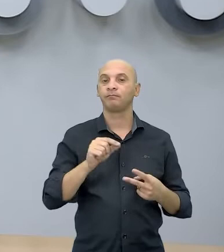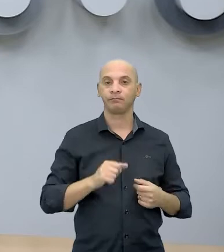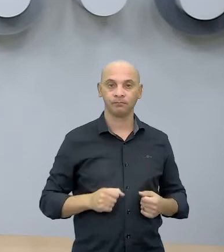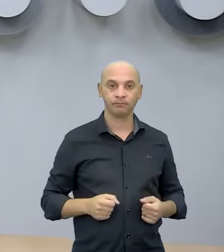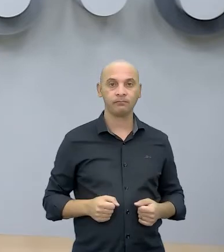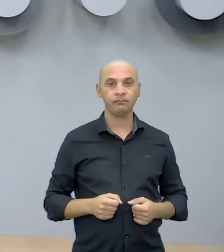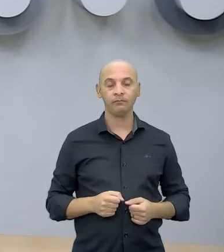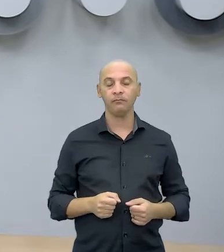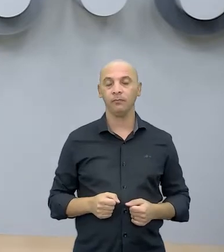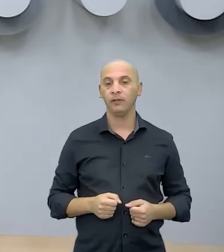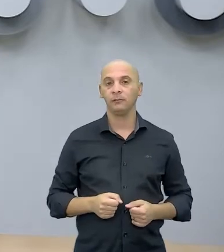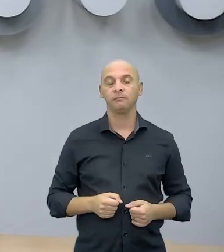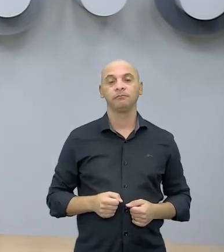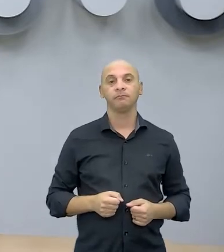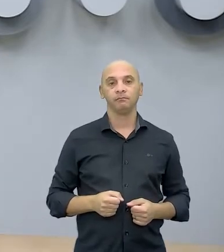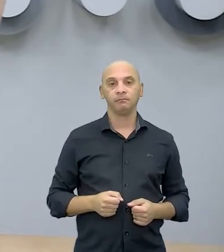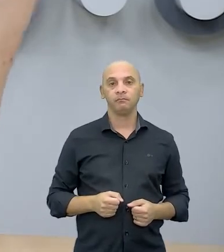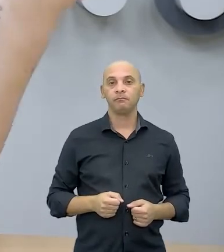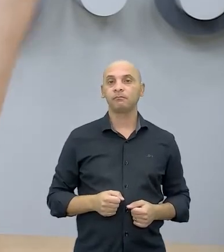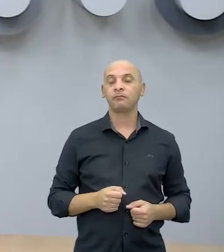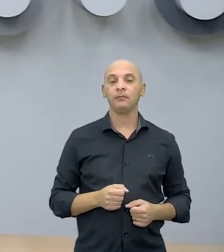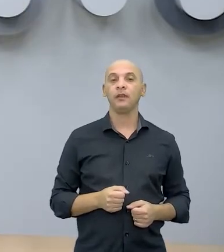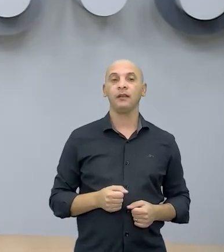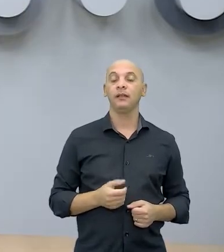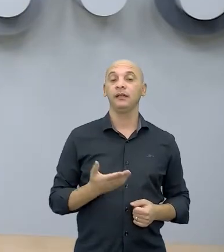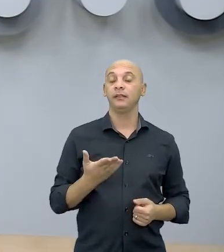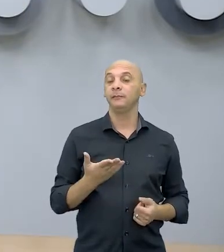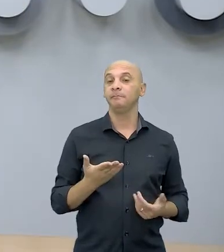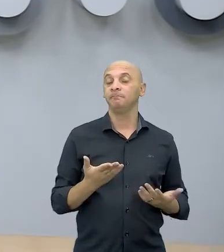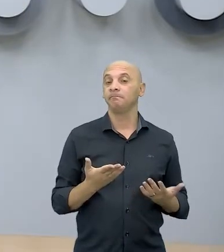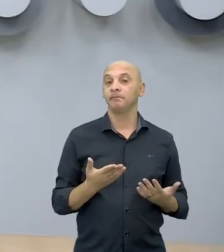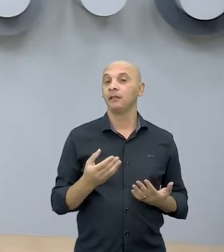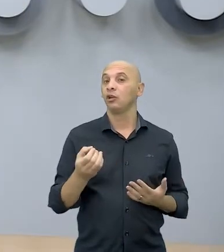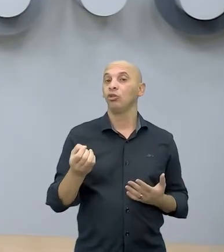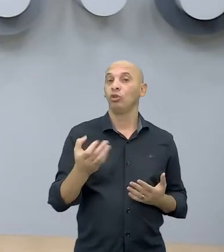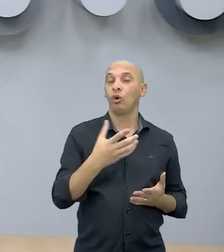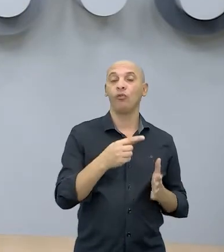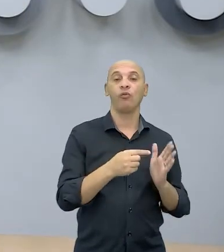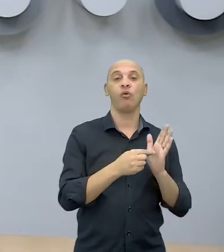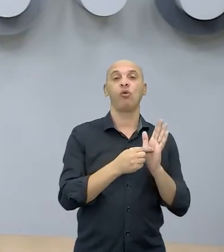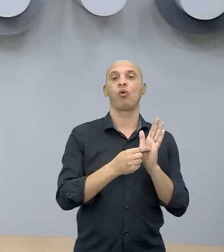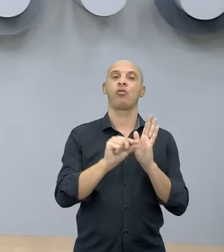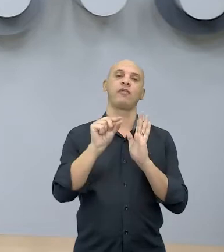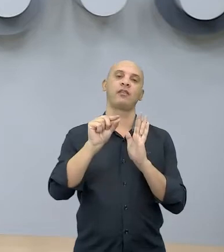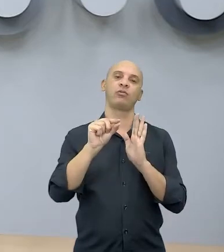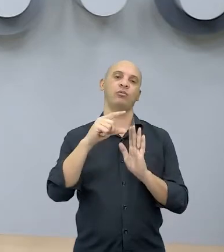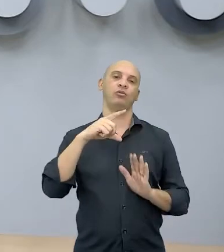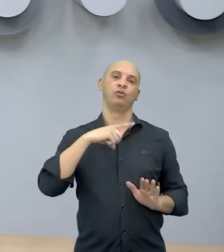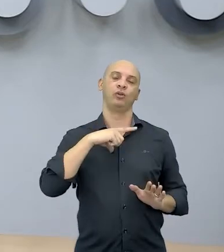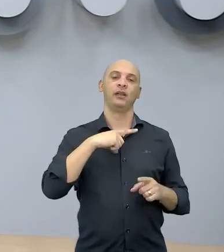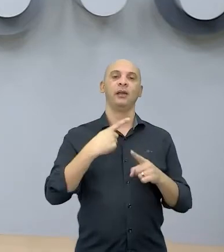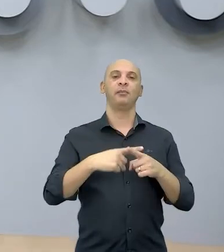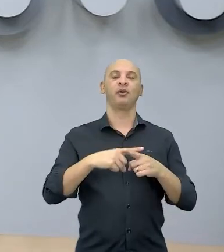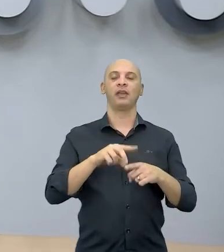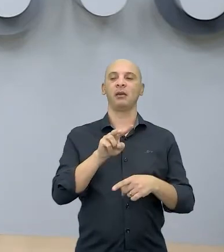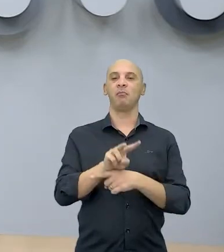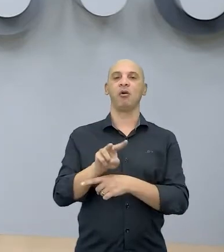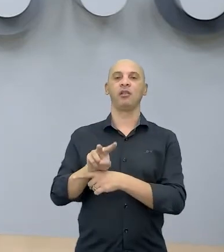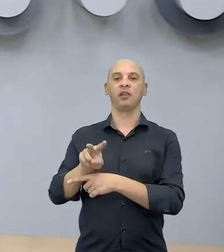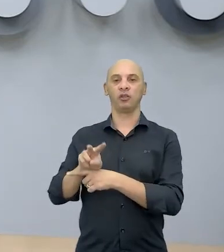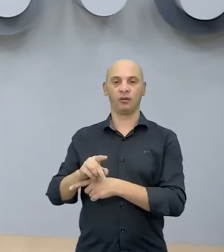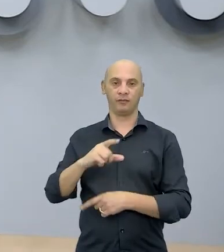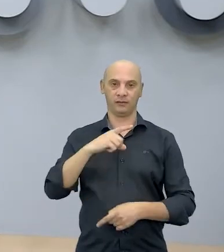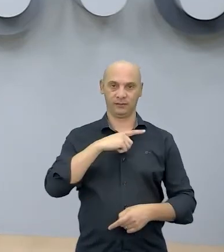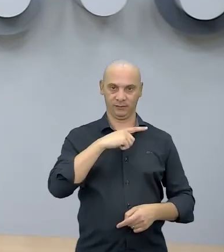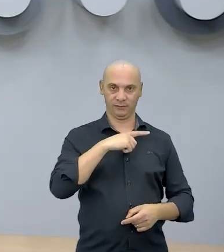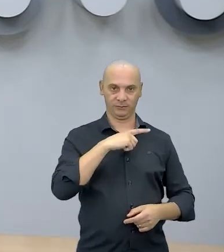ele, estabelecer novas formas contratuais devido a um melhor monitoramento. A gente já vai ver